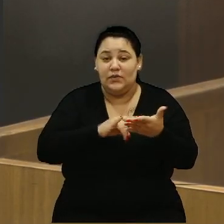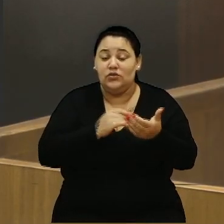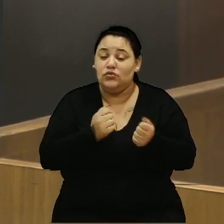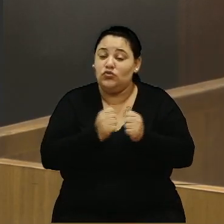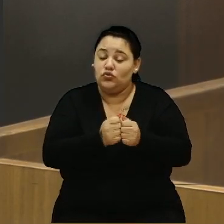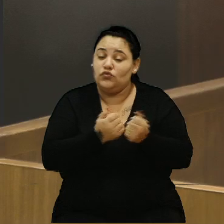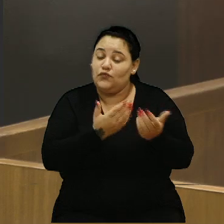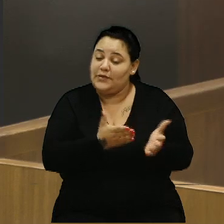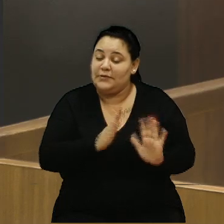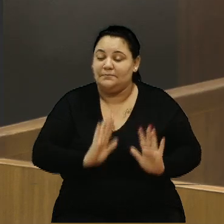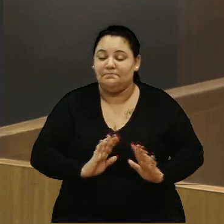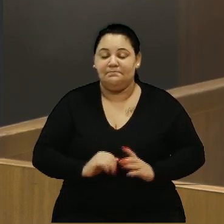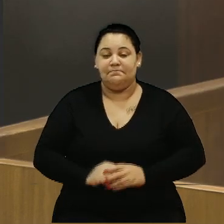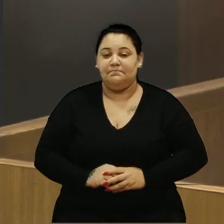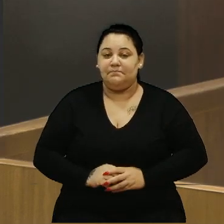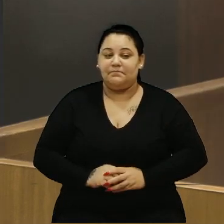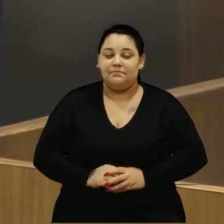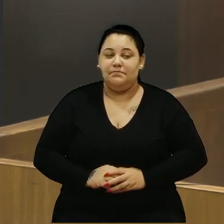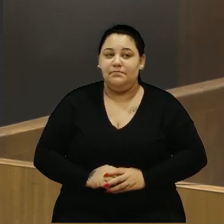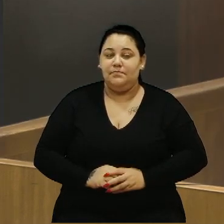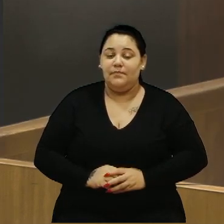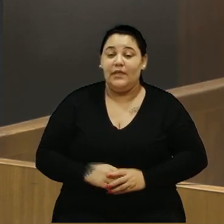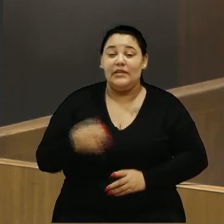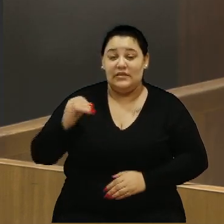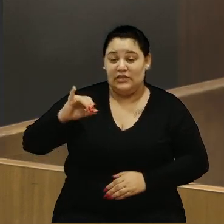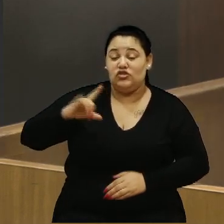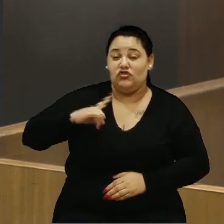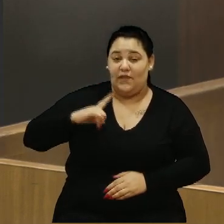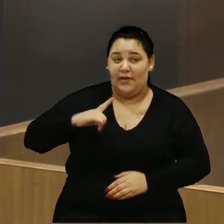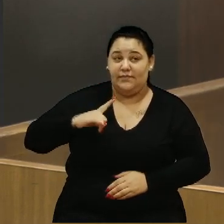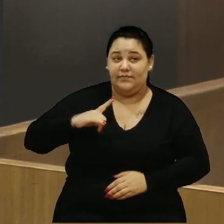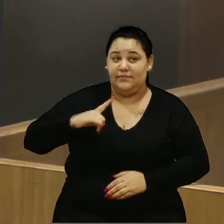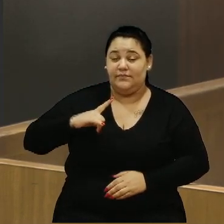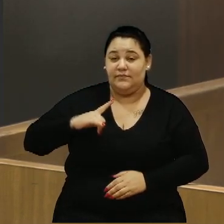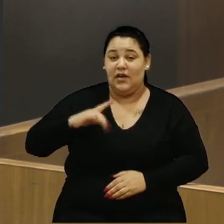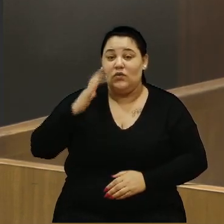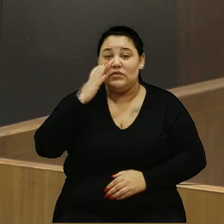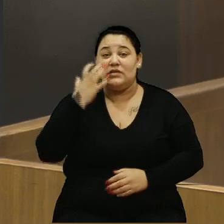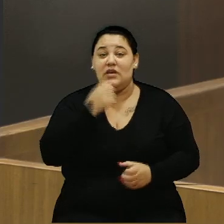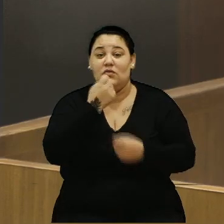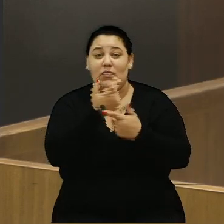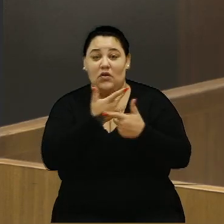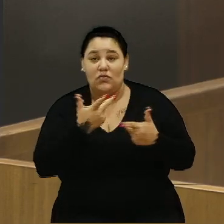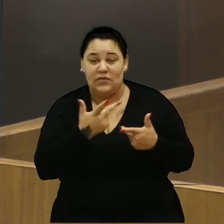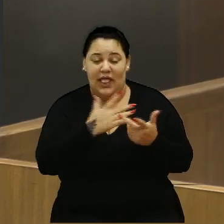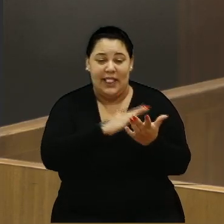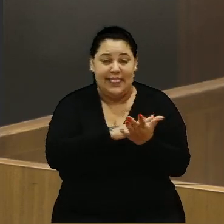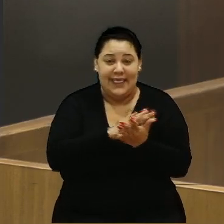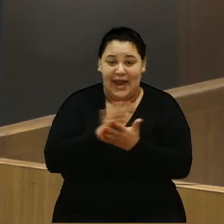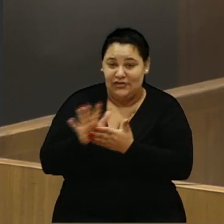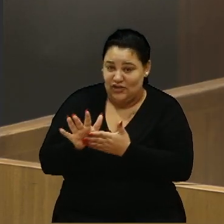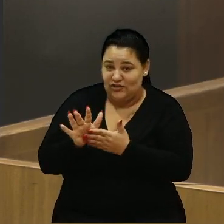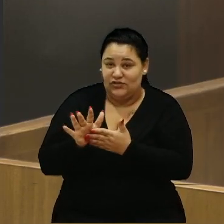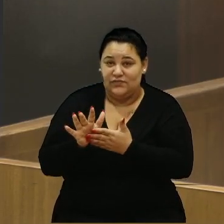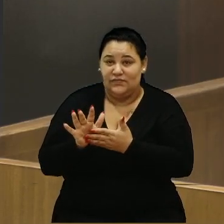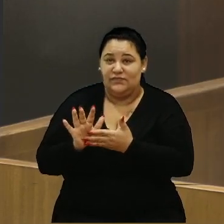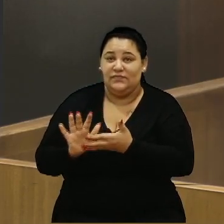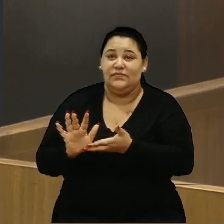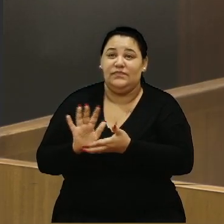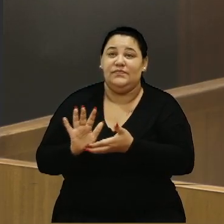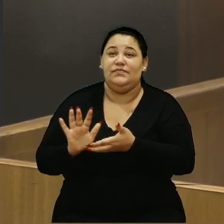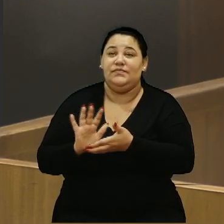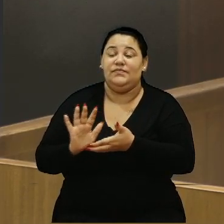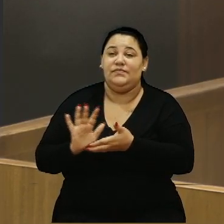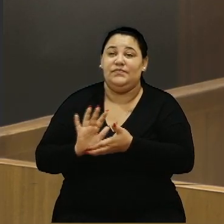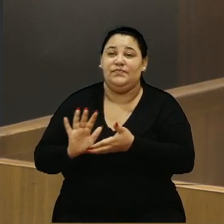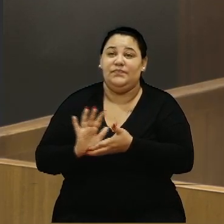vocês. Se houver um acontecimento trágico destes, né,